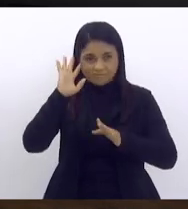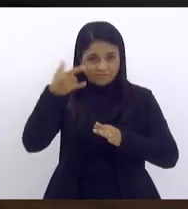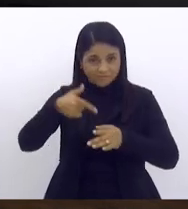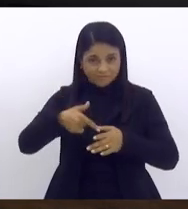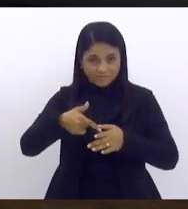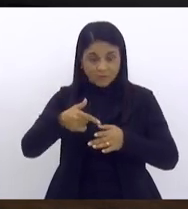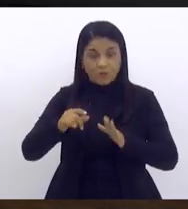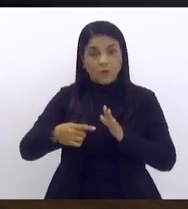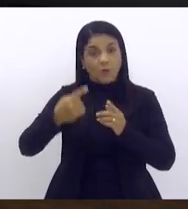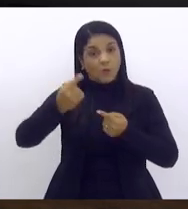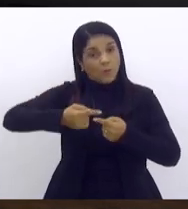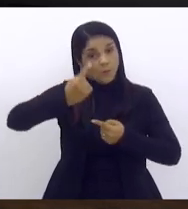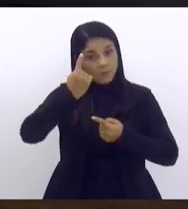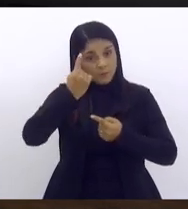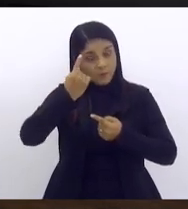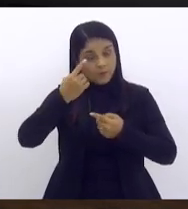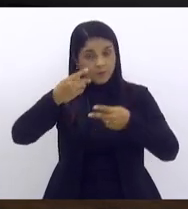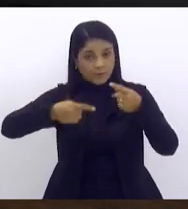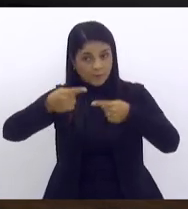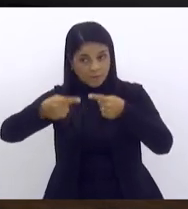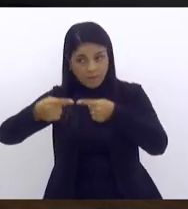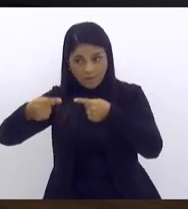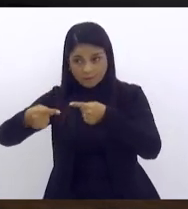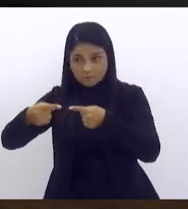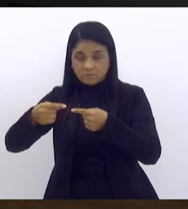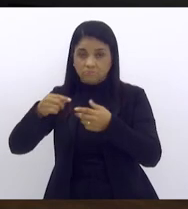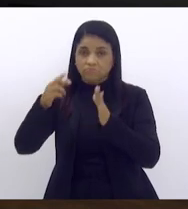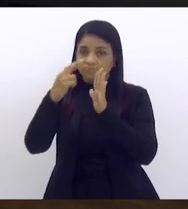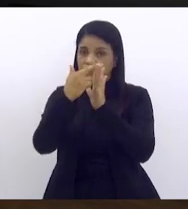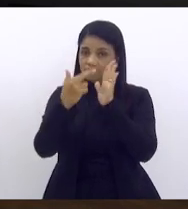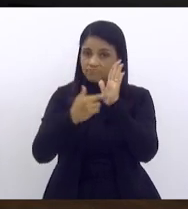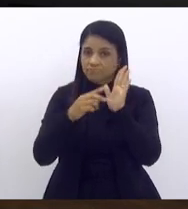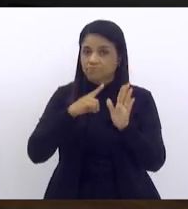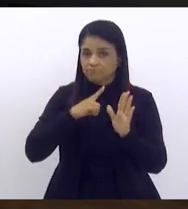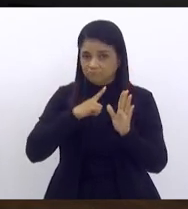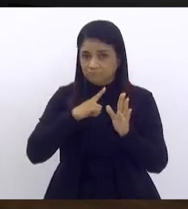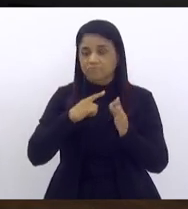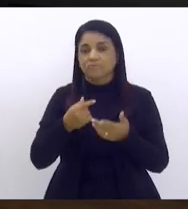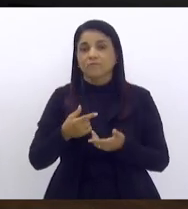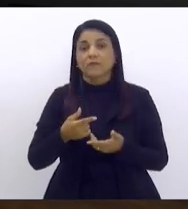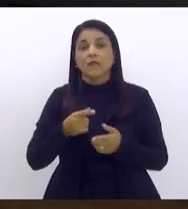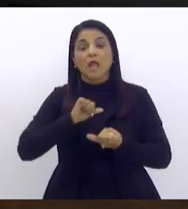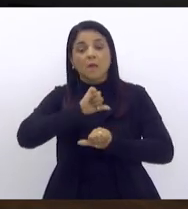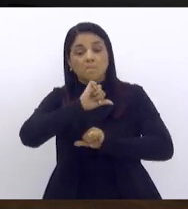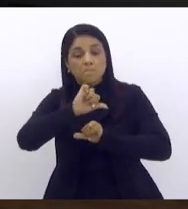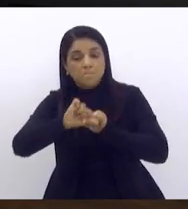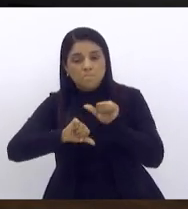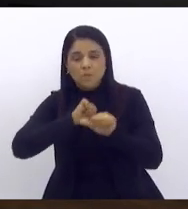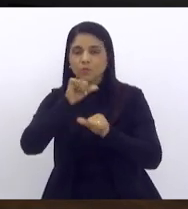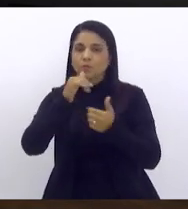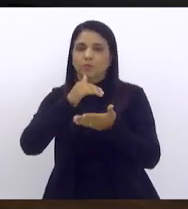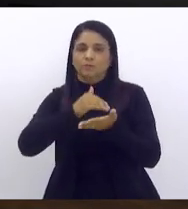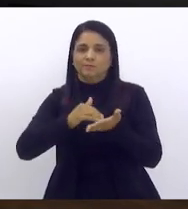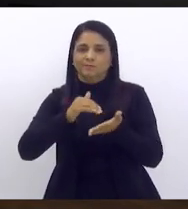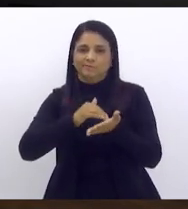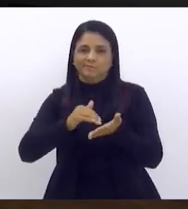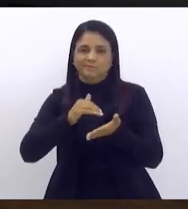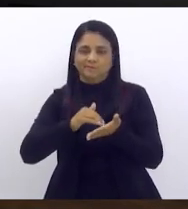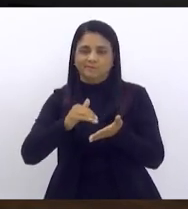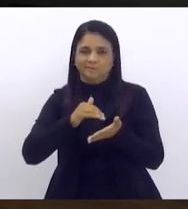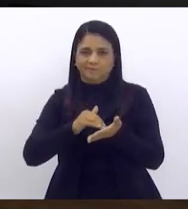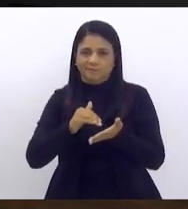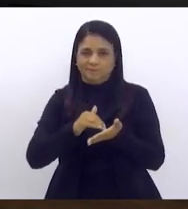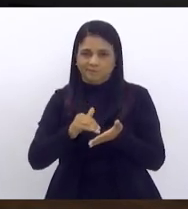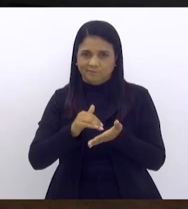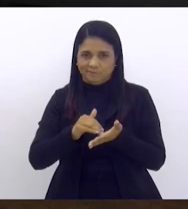teve o primeiro debate de regulamentação e mudou-se o secretário. Quando mudou-se o